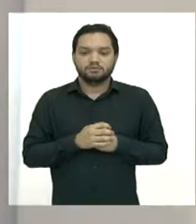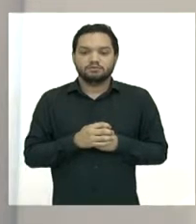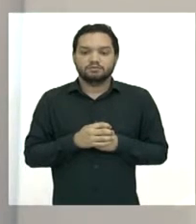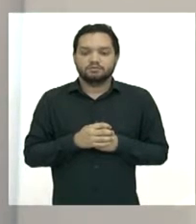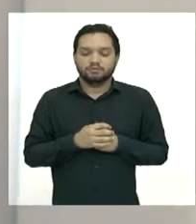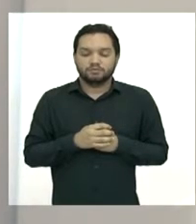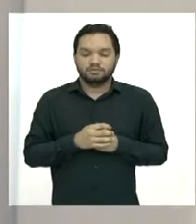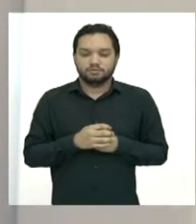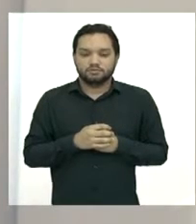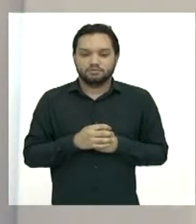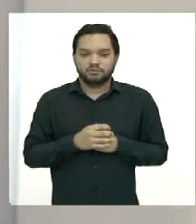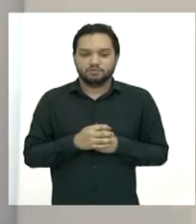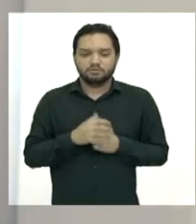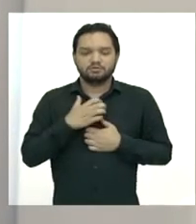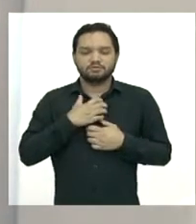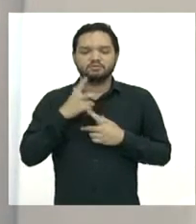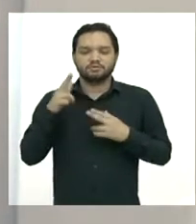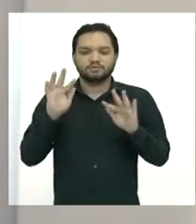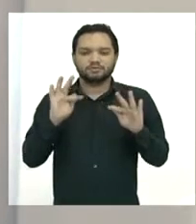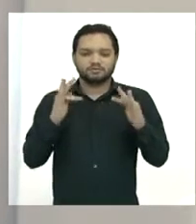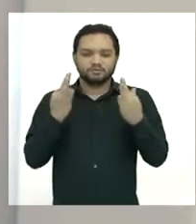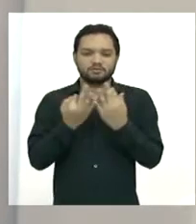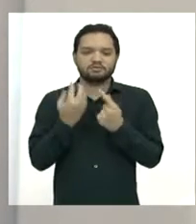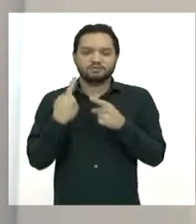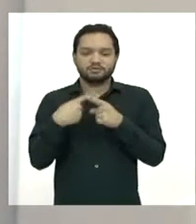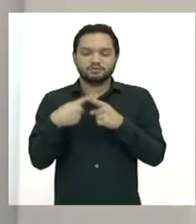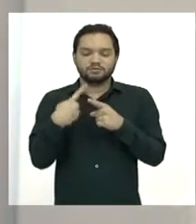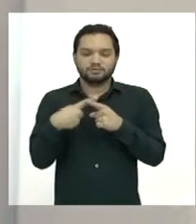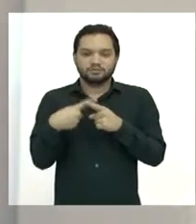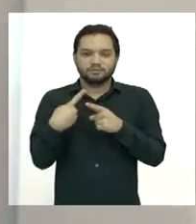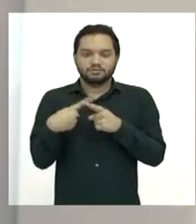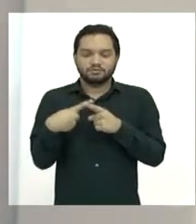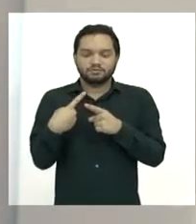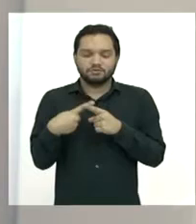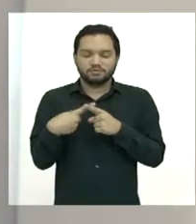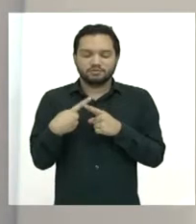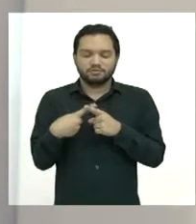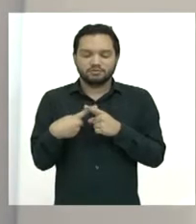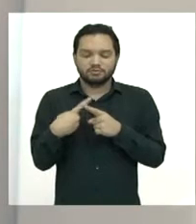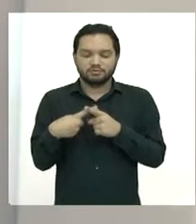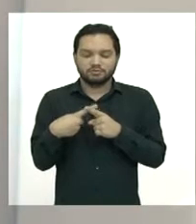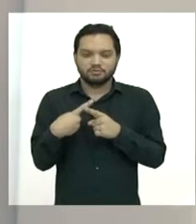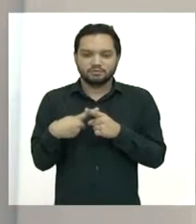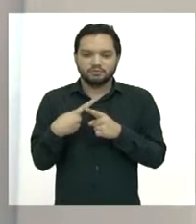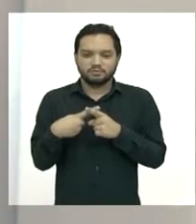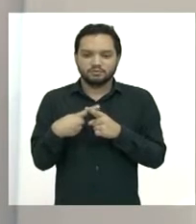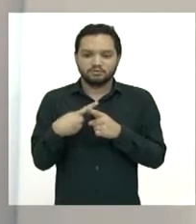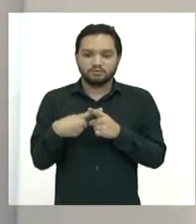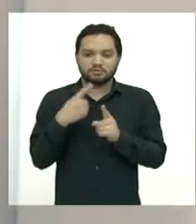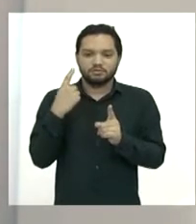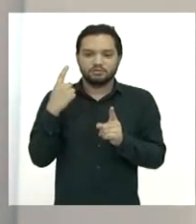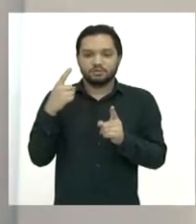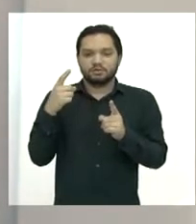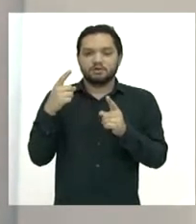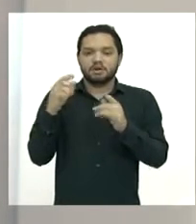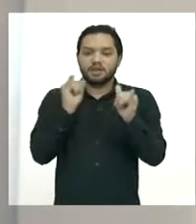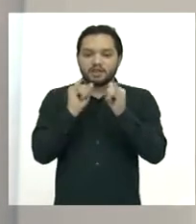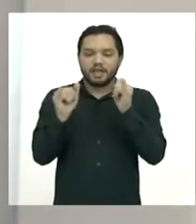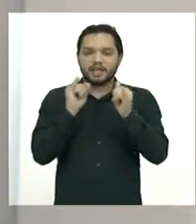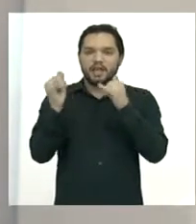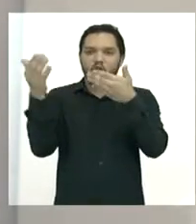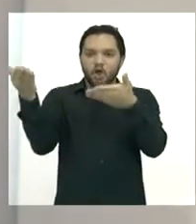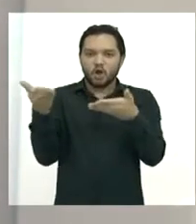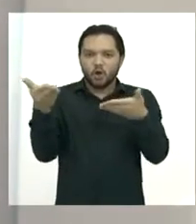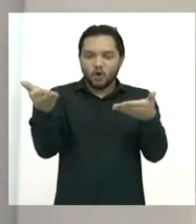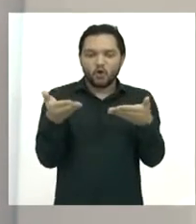familiar, mas principalmente porque a gente encontrou, quando a gente faz um convite na internet,